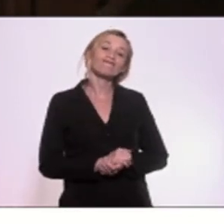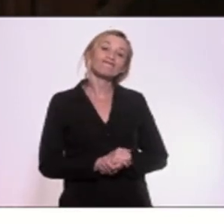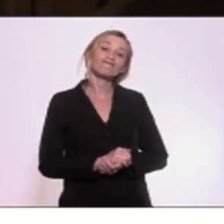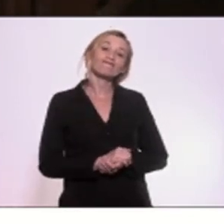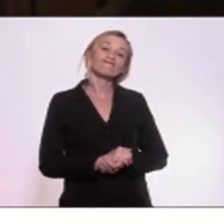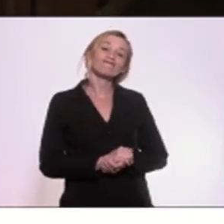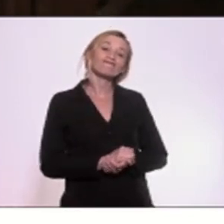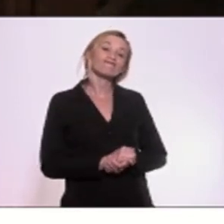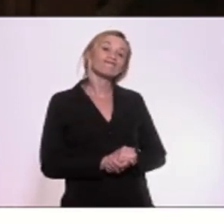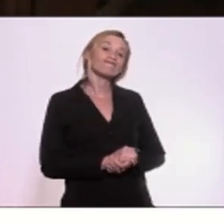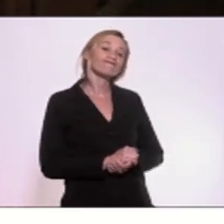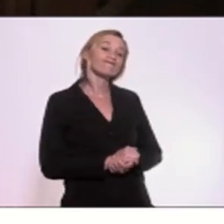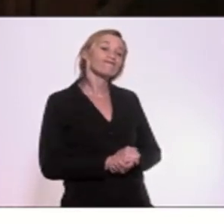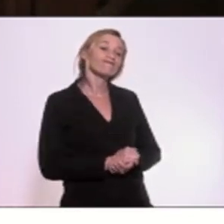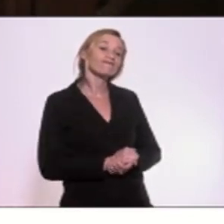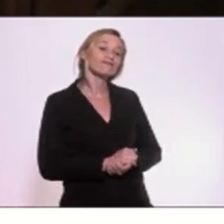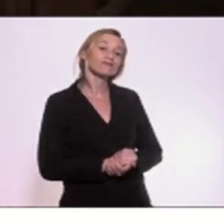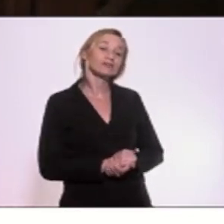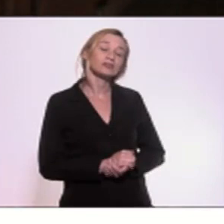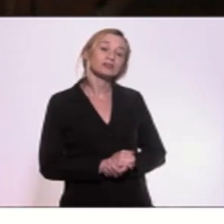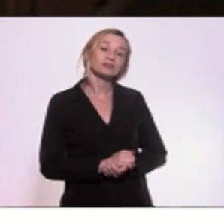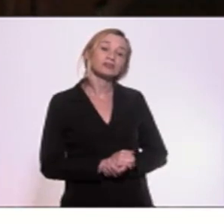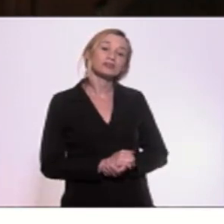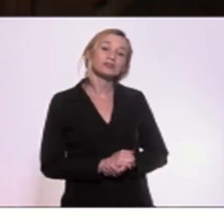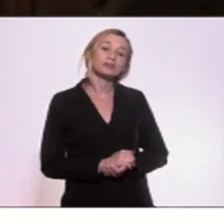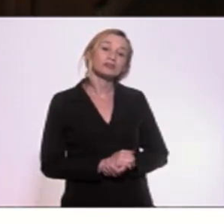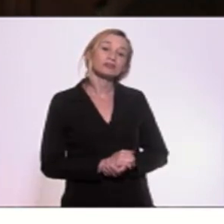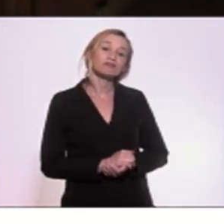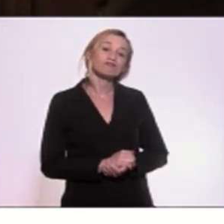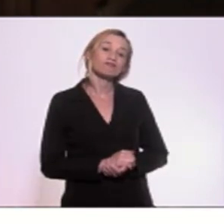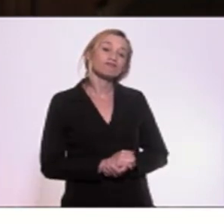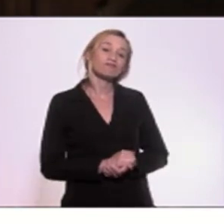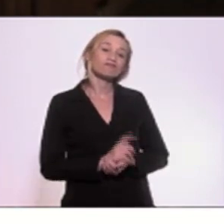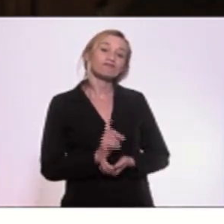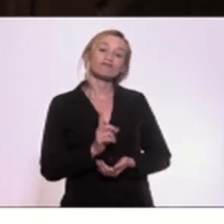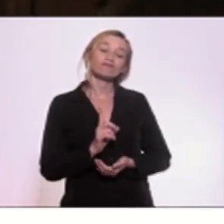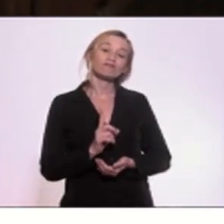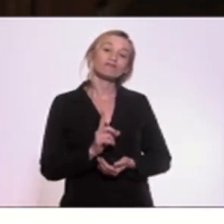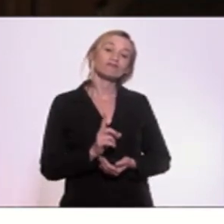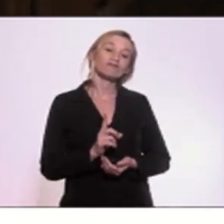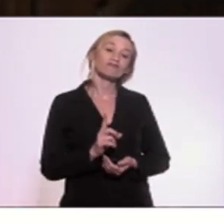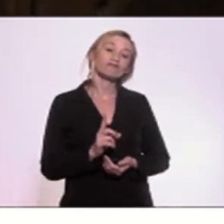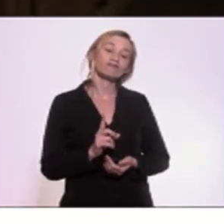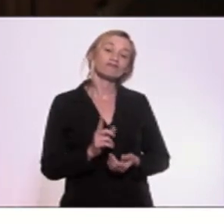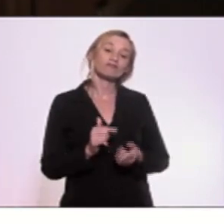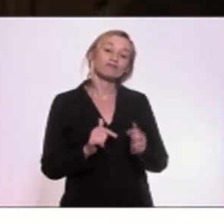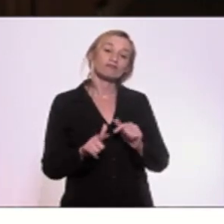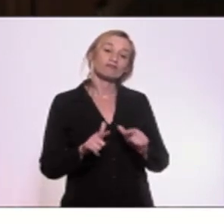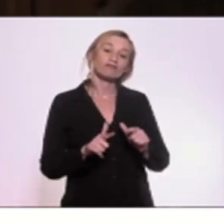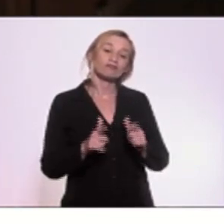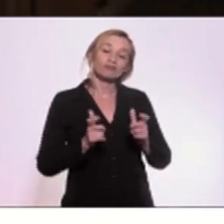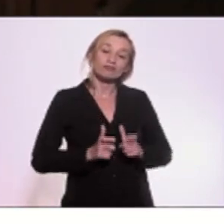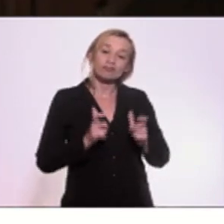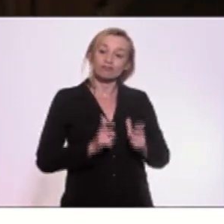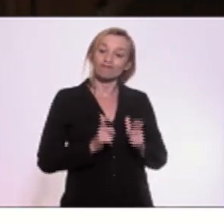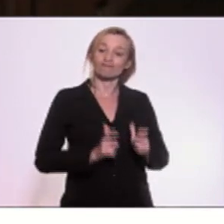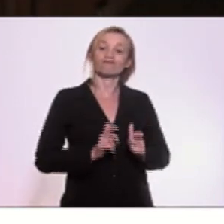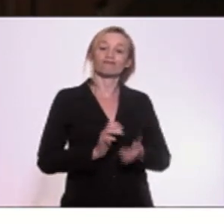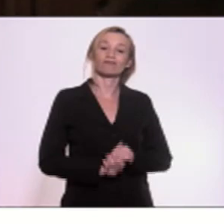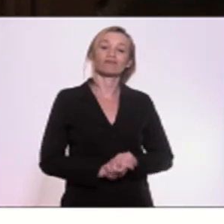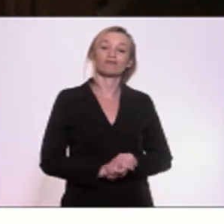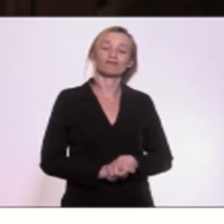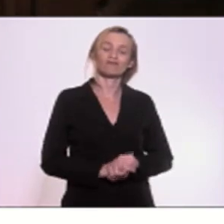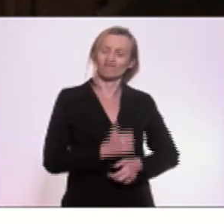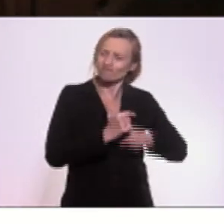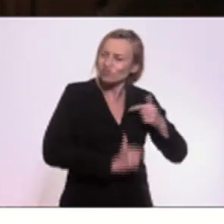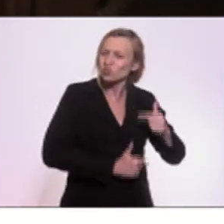nostalgia de não exercer o mandato neste parlamento, neste lugar, neste ambiente carregado de